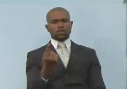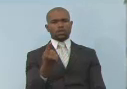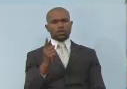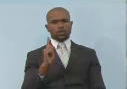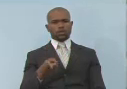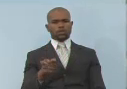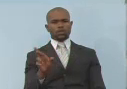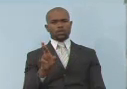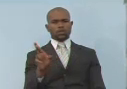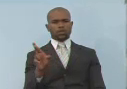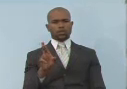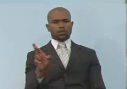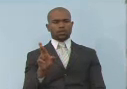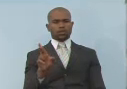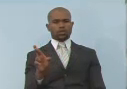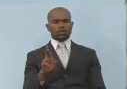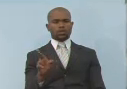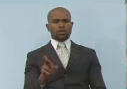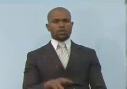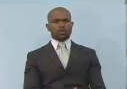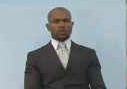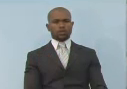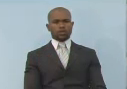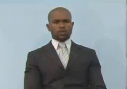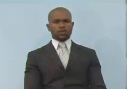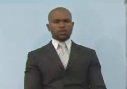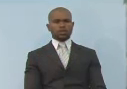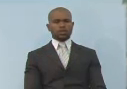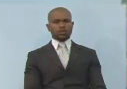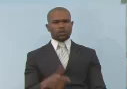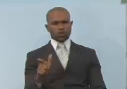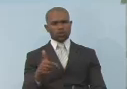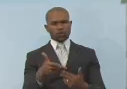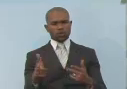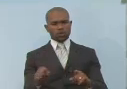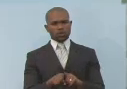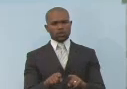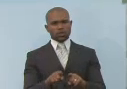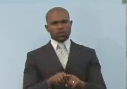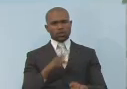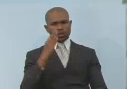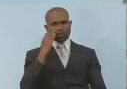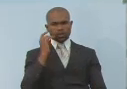R$ 7.481.000. É, queria outra coisa saber. É,